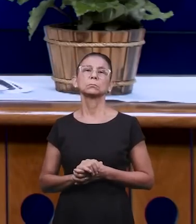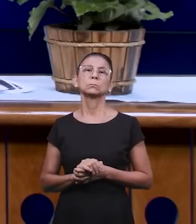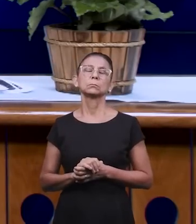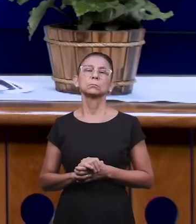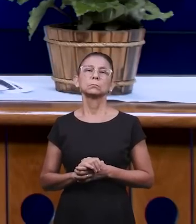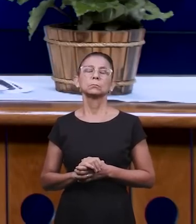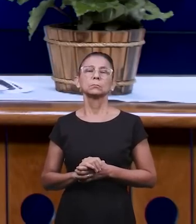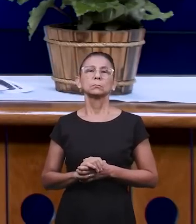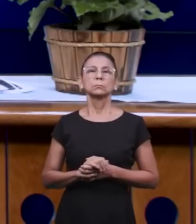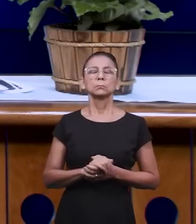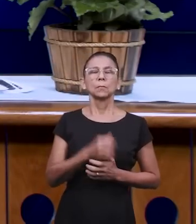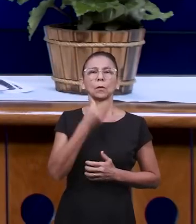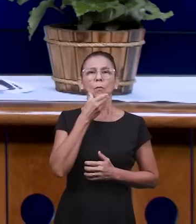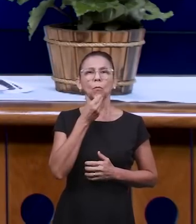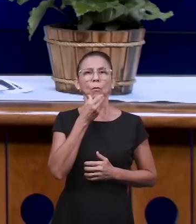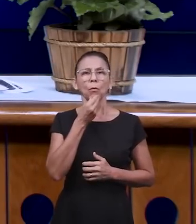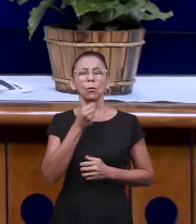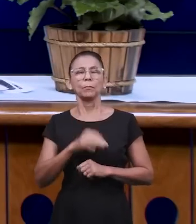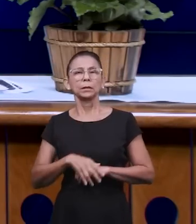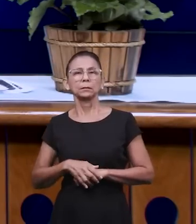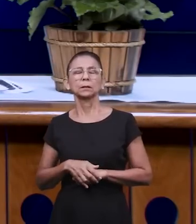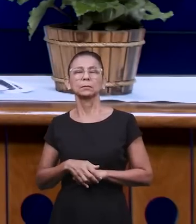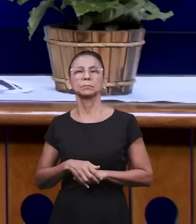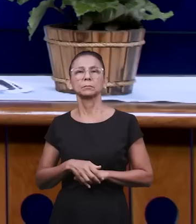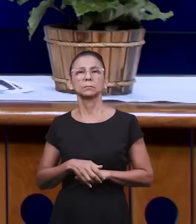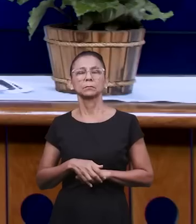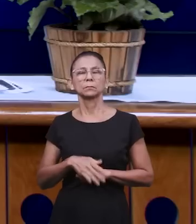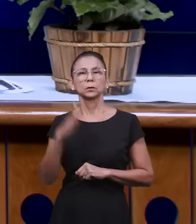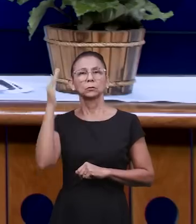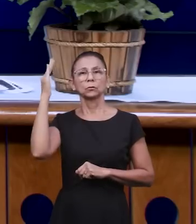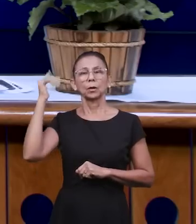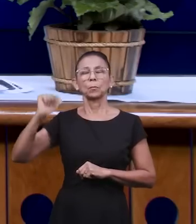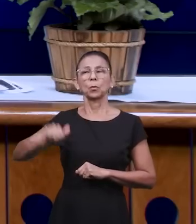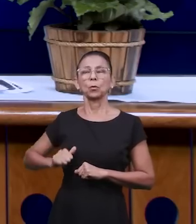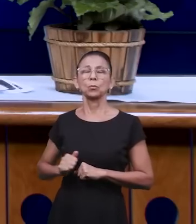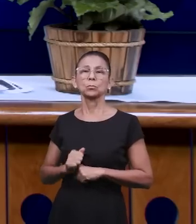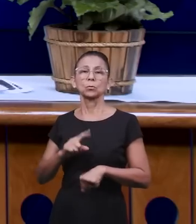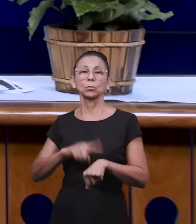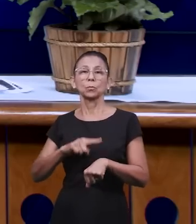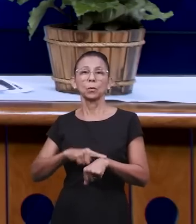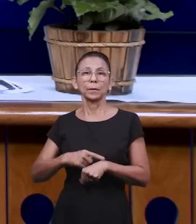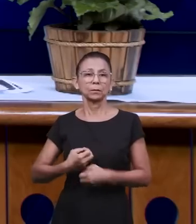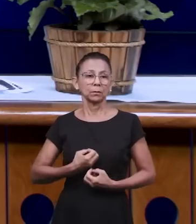depois da vinda de Jesus. No ano 70 depois de Cristo,